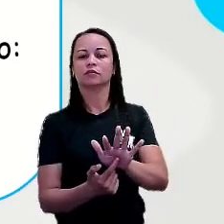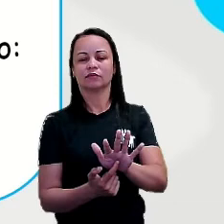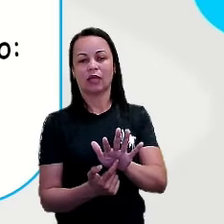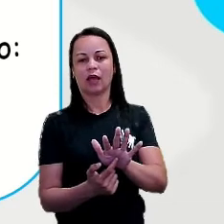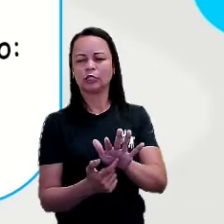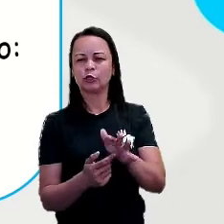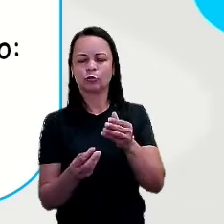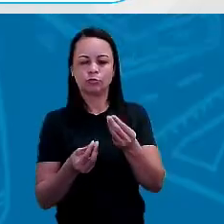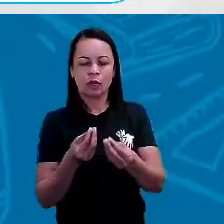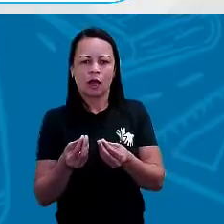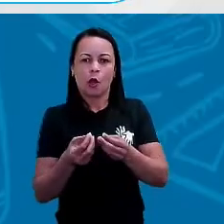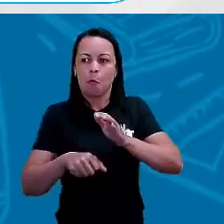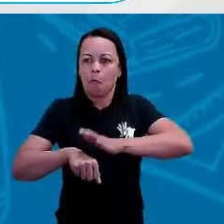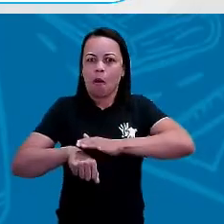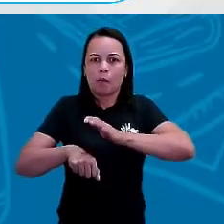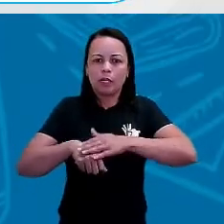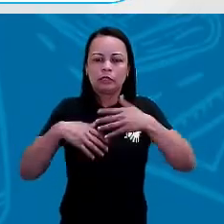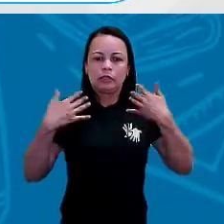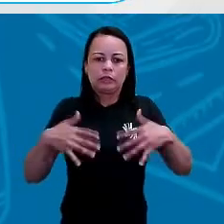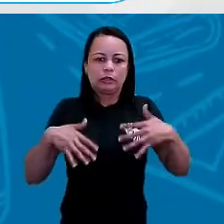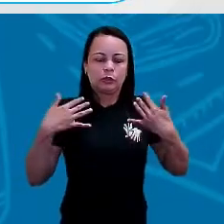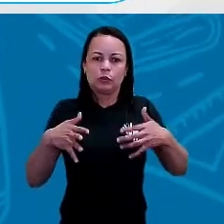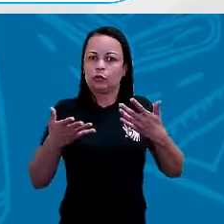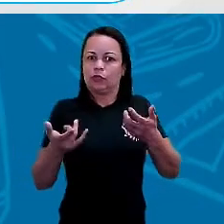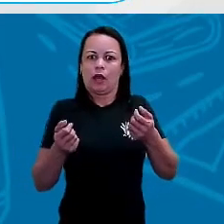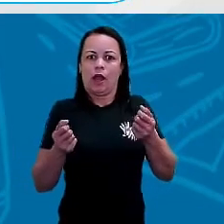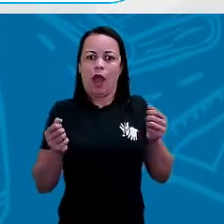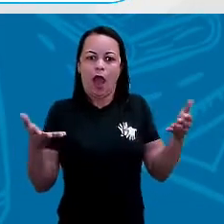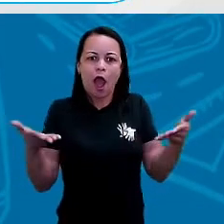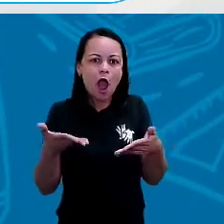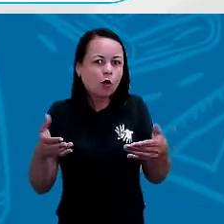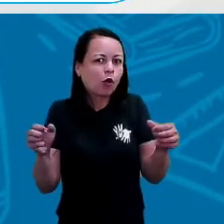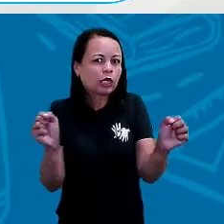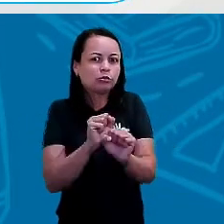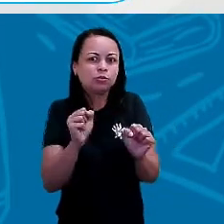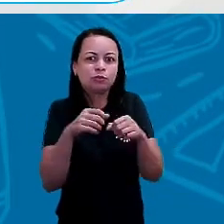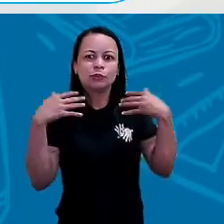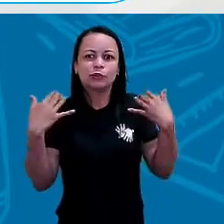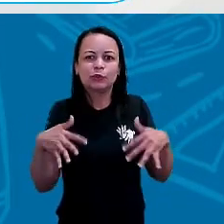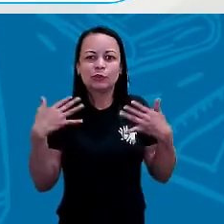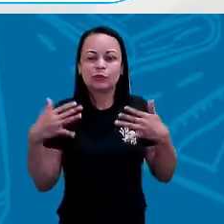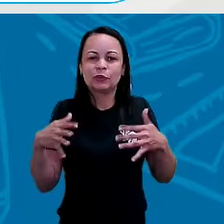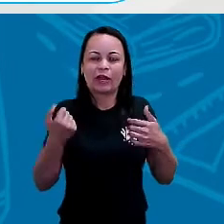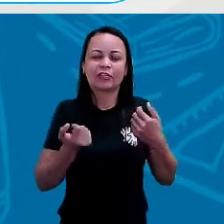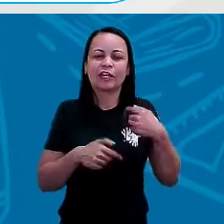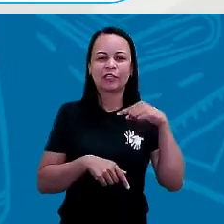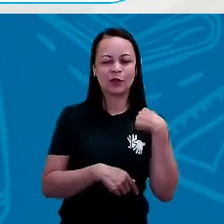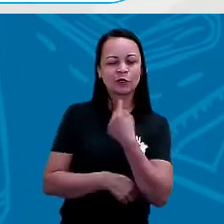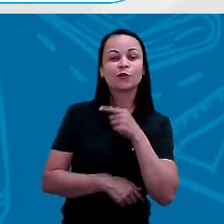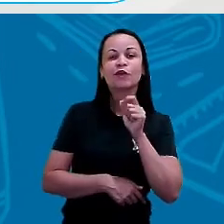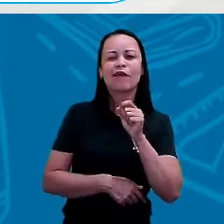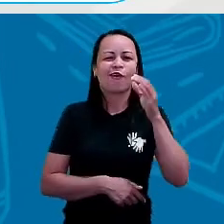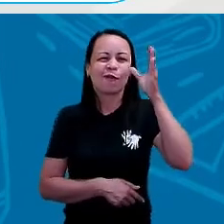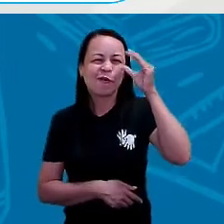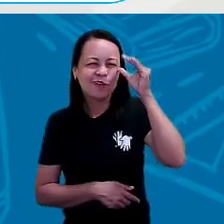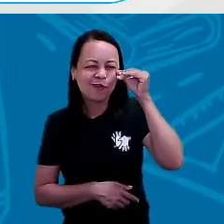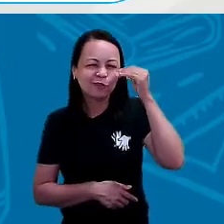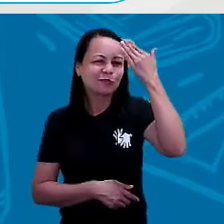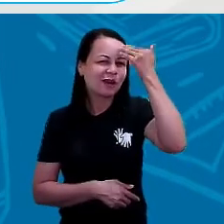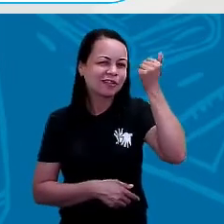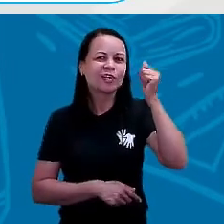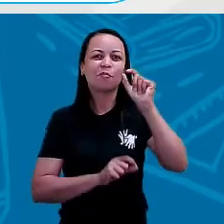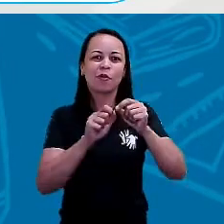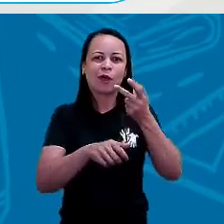bastante... É aquele momento que a gente fica assim, eita, agora vai pegar fogo aqui, a gente fica curioso para saber o que vai acontecer. É chamado de